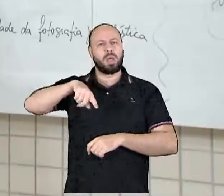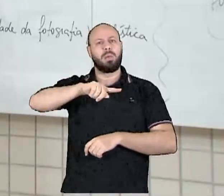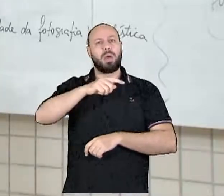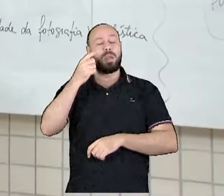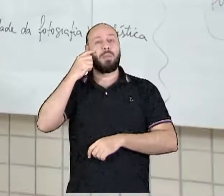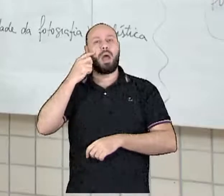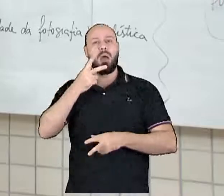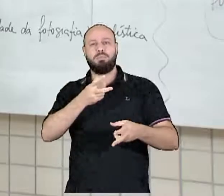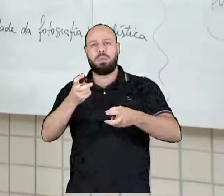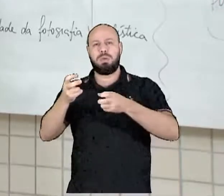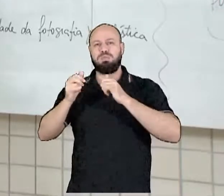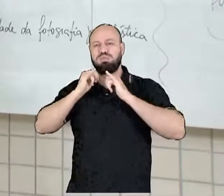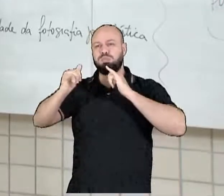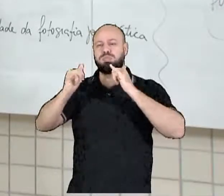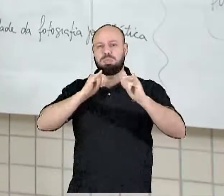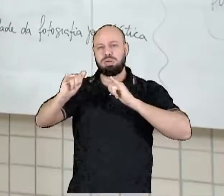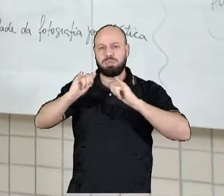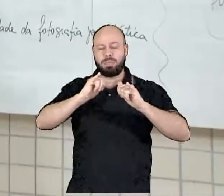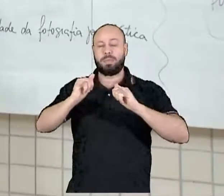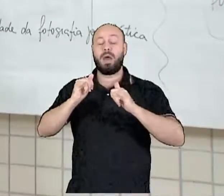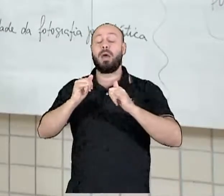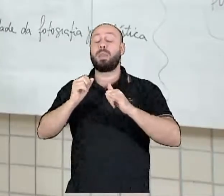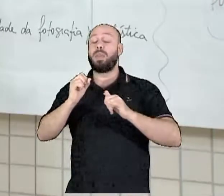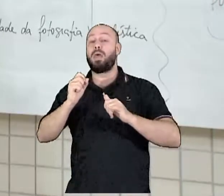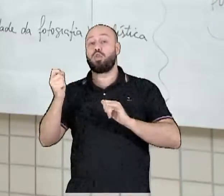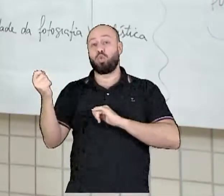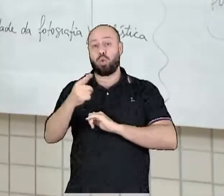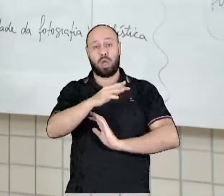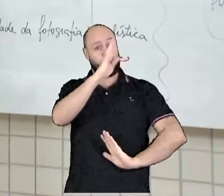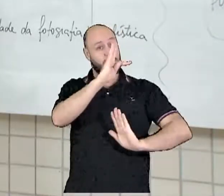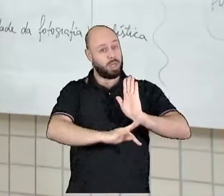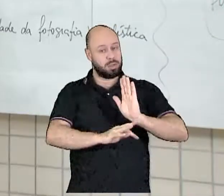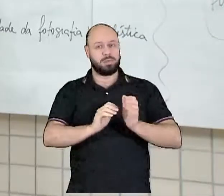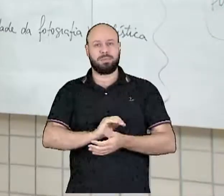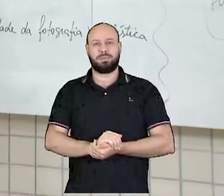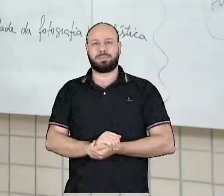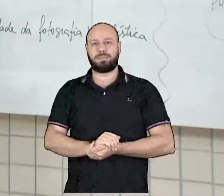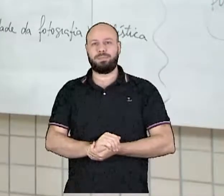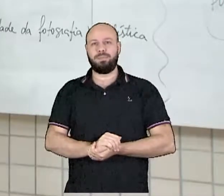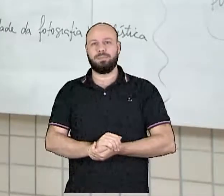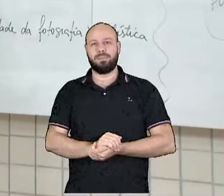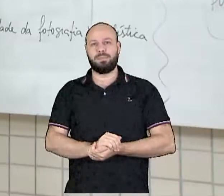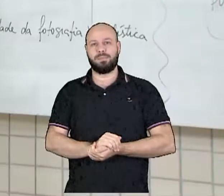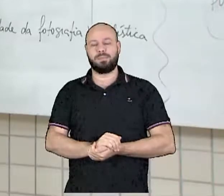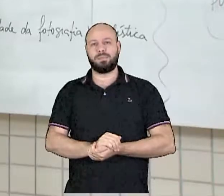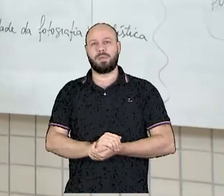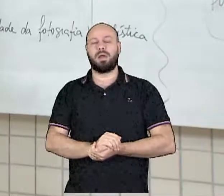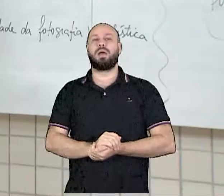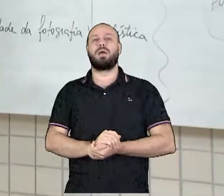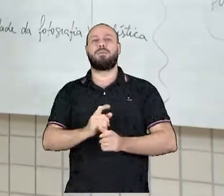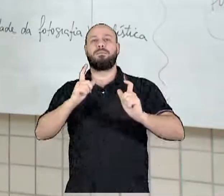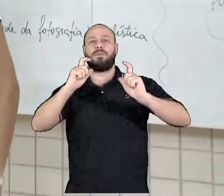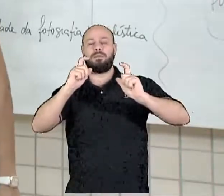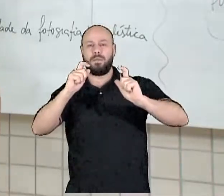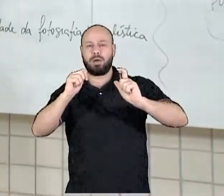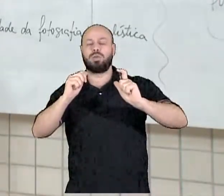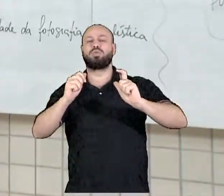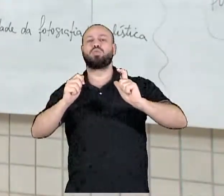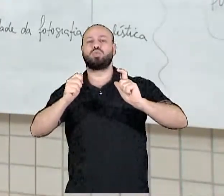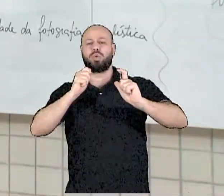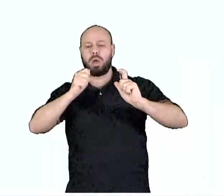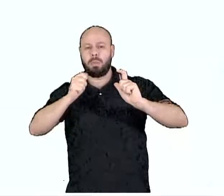Mais informações do que o próprio texto. Não é verdade? Então, fotoreportagem número